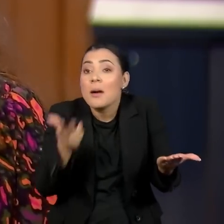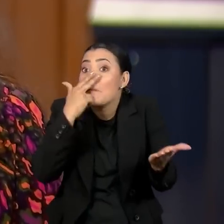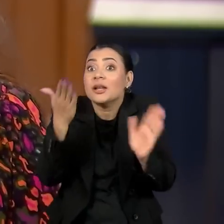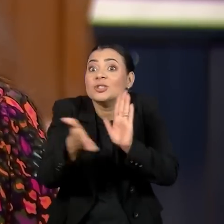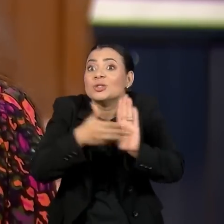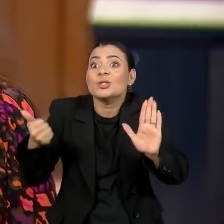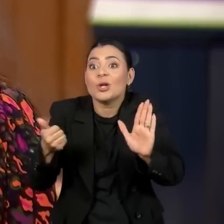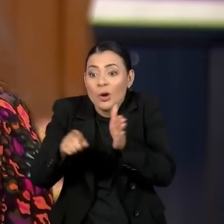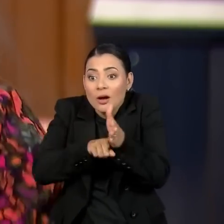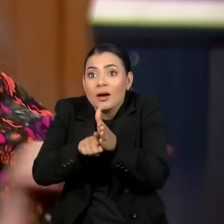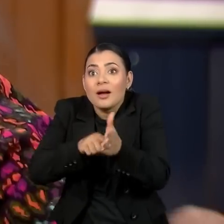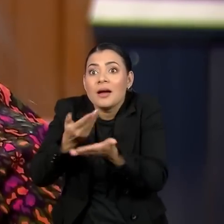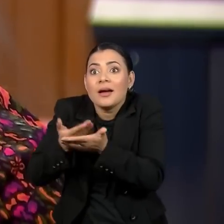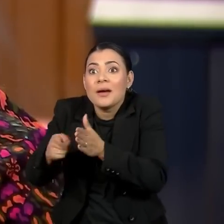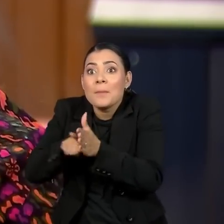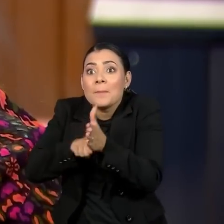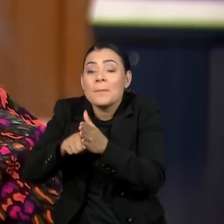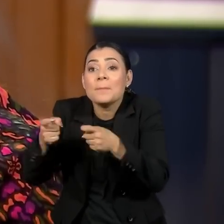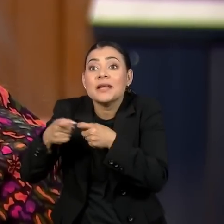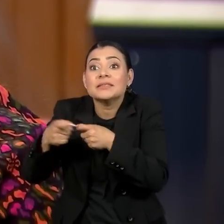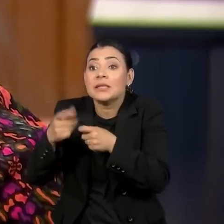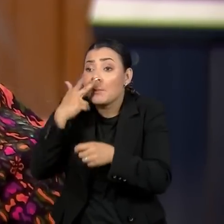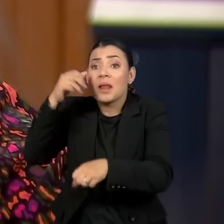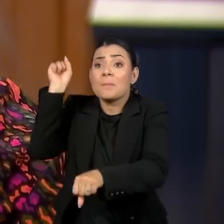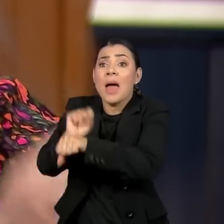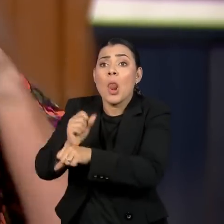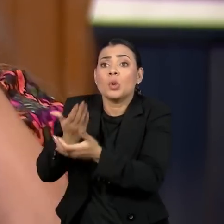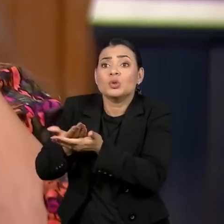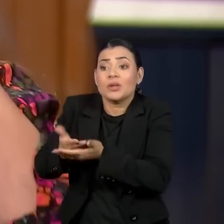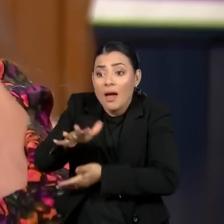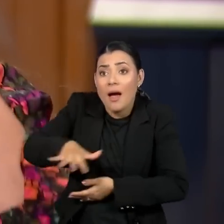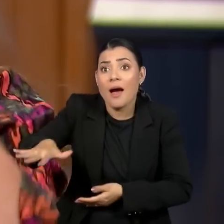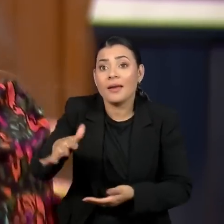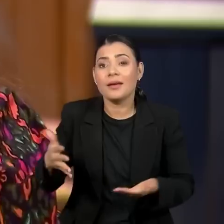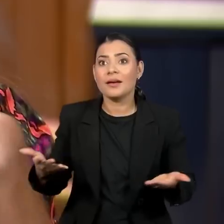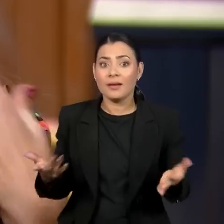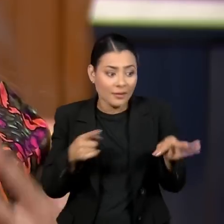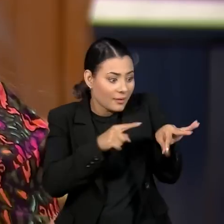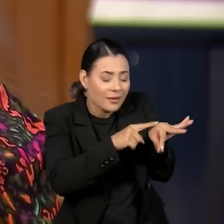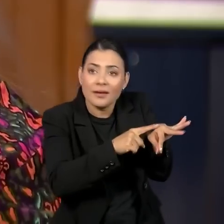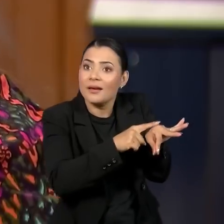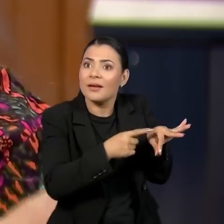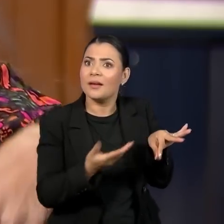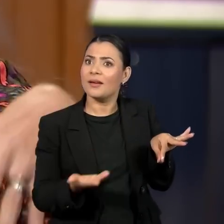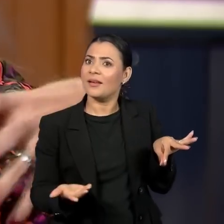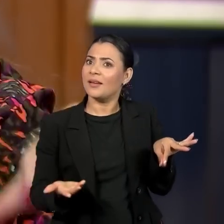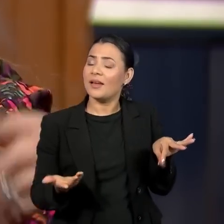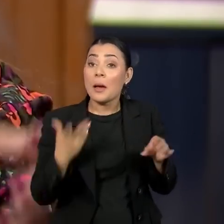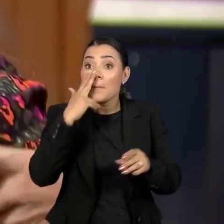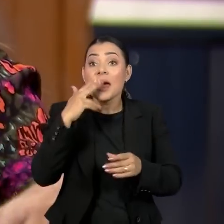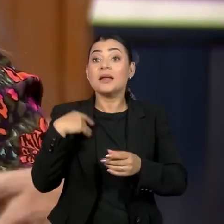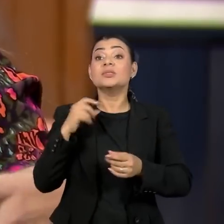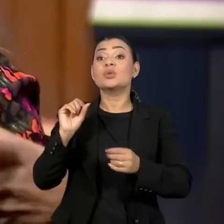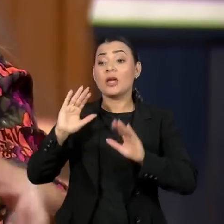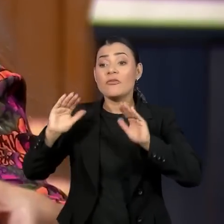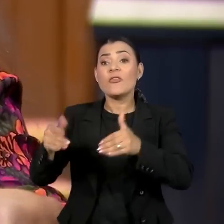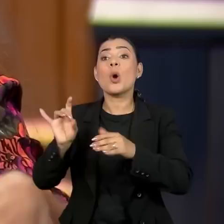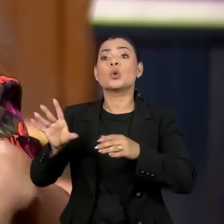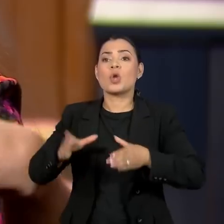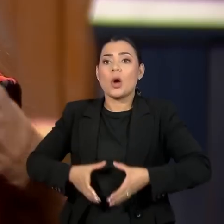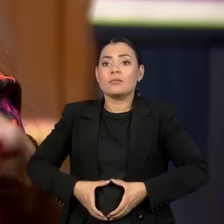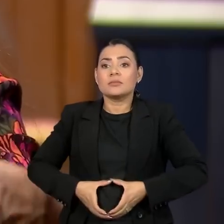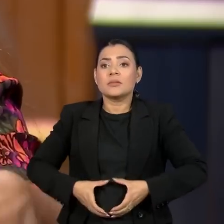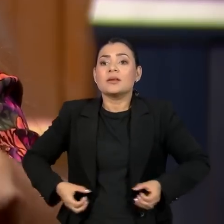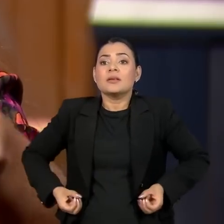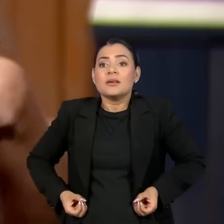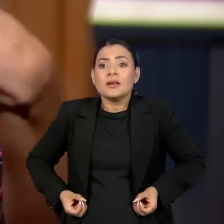de medicina, né? Isso deixa de ser estudado lá. E o que se estuda mais efetivamente são as funções reprodutivas.